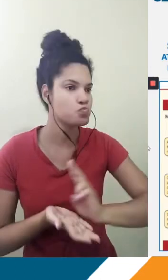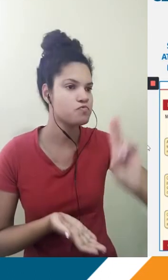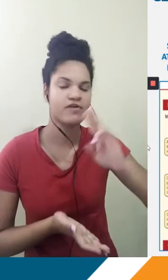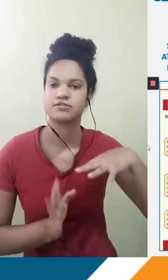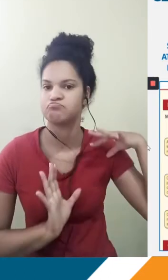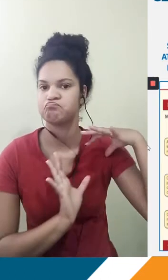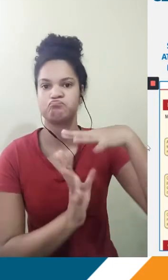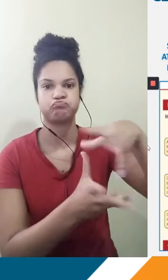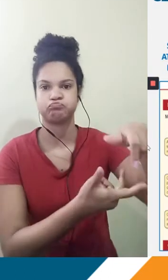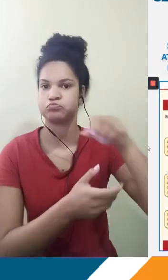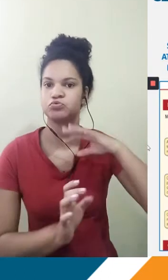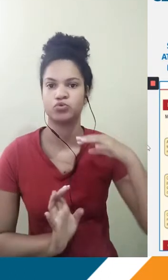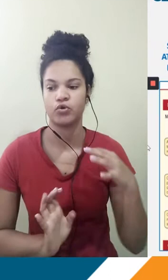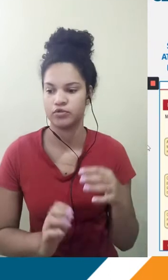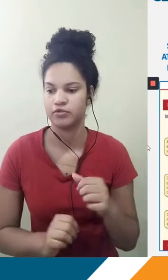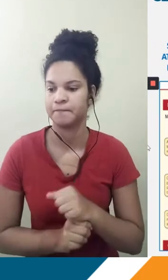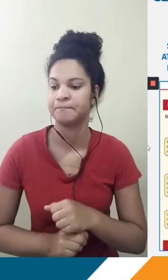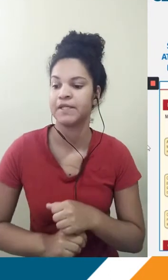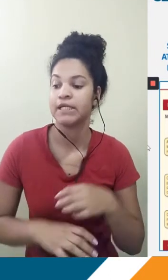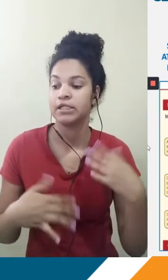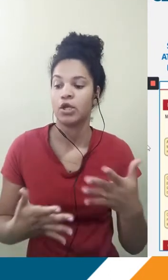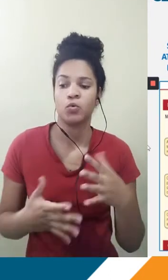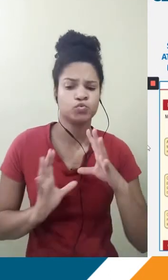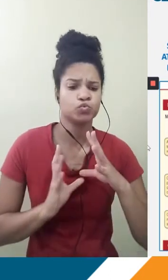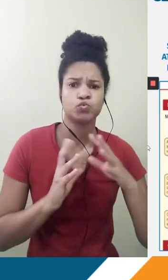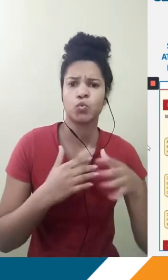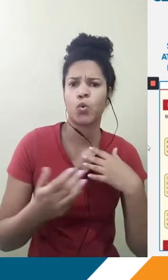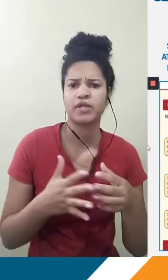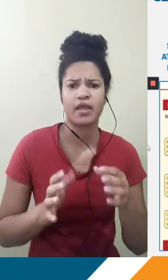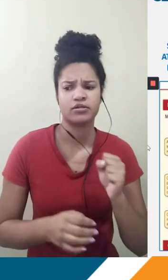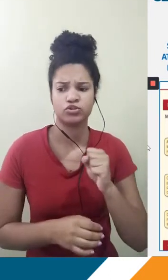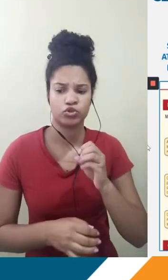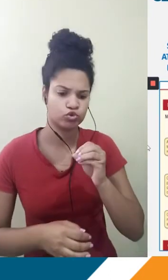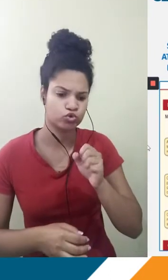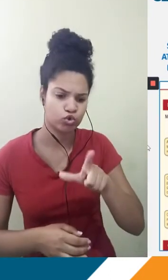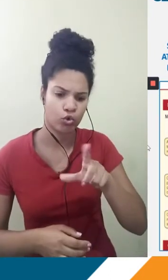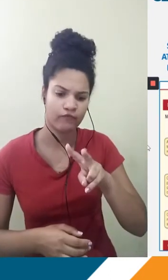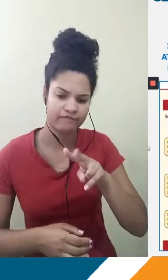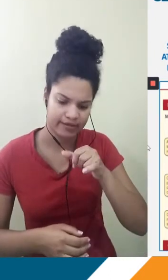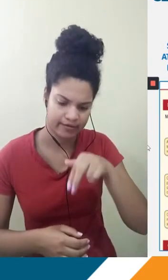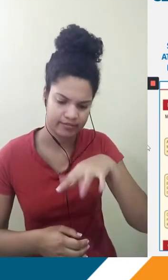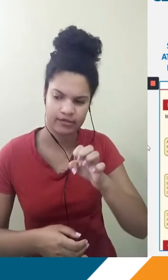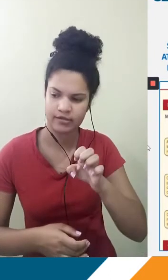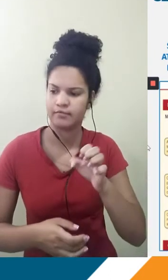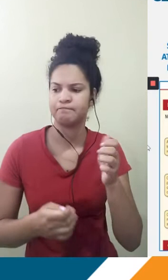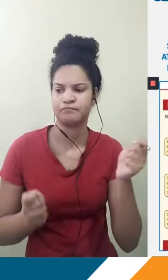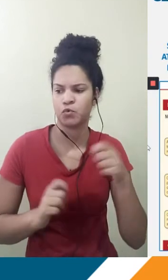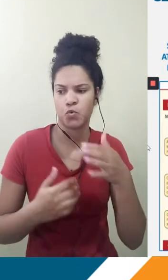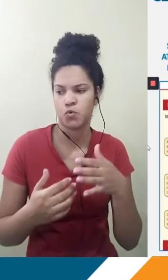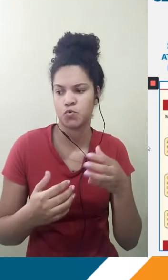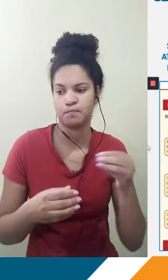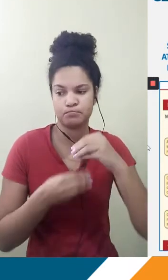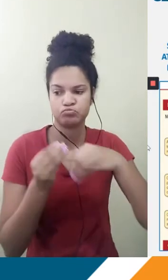mesmas quantidades num solvente, no caso a água, pode ser a água, aqui neste caso é a água, ao passar